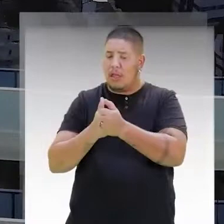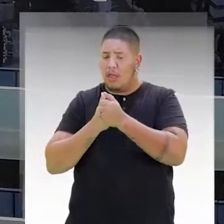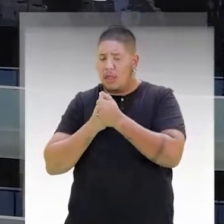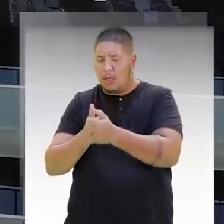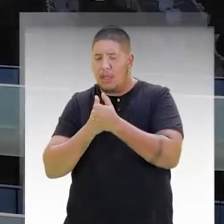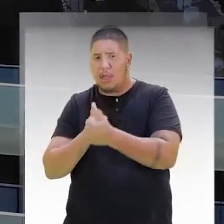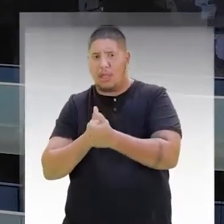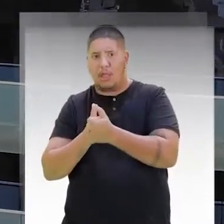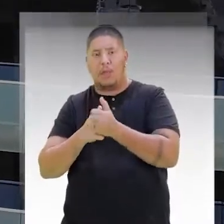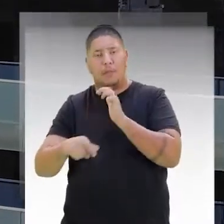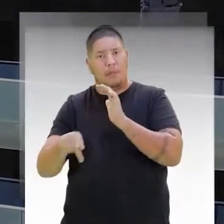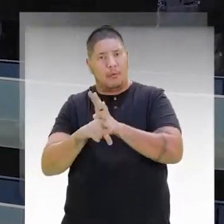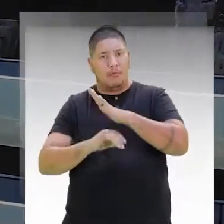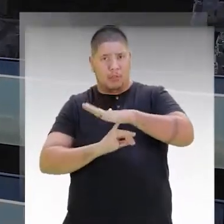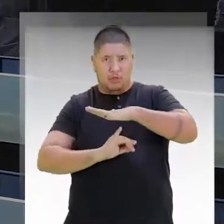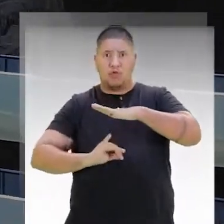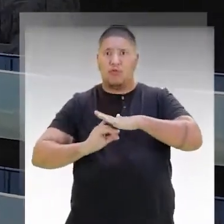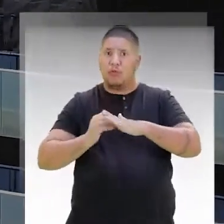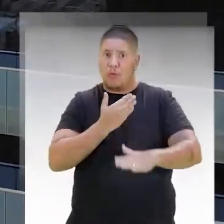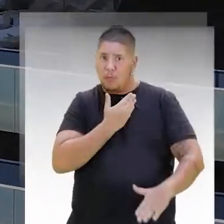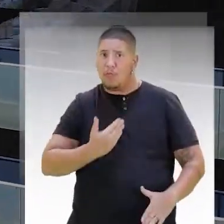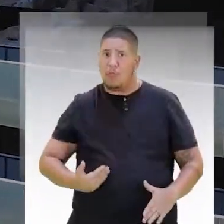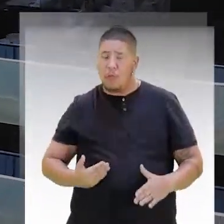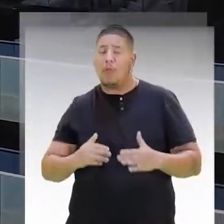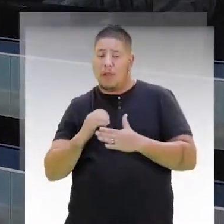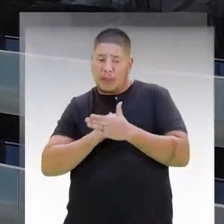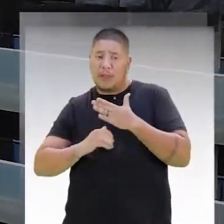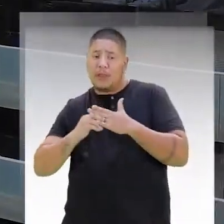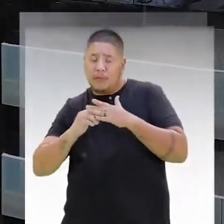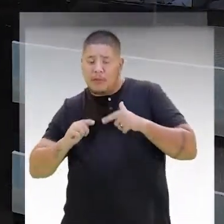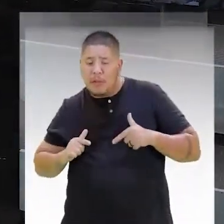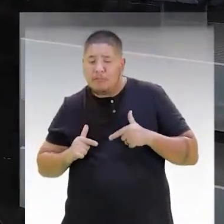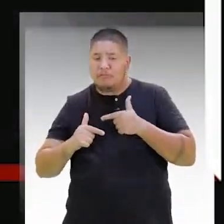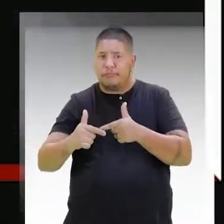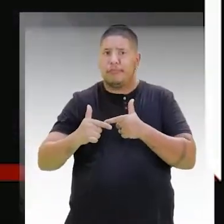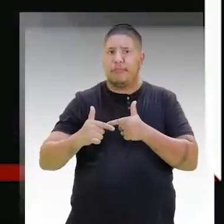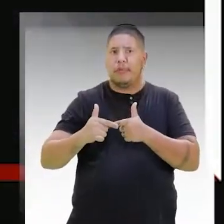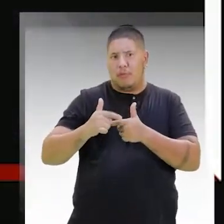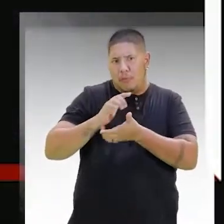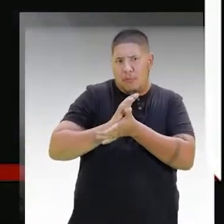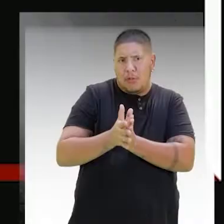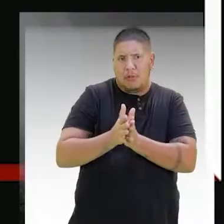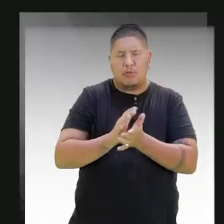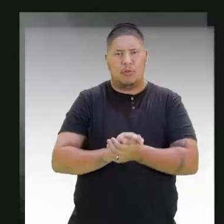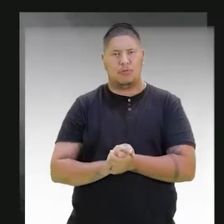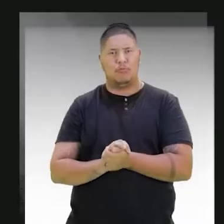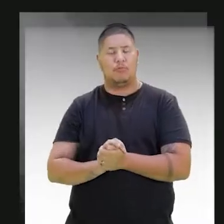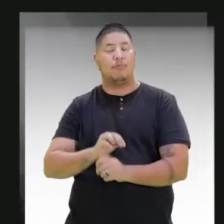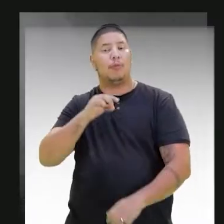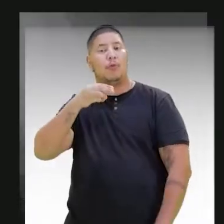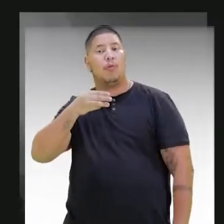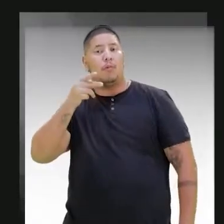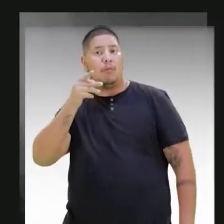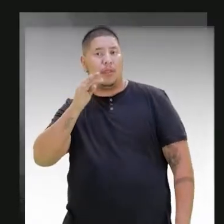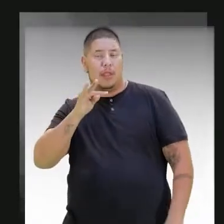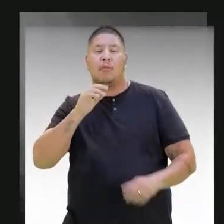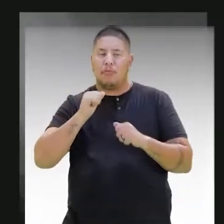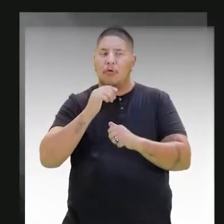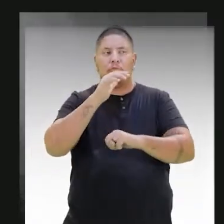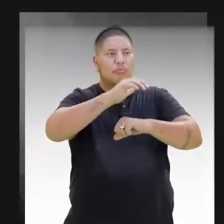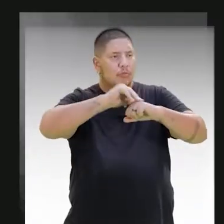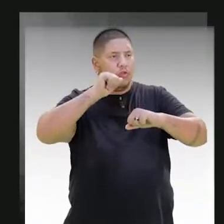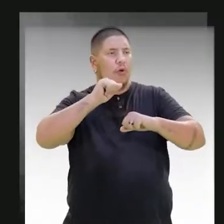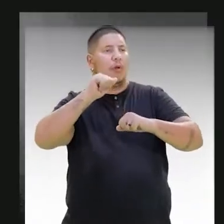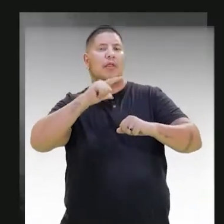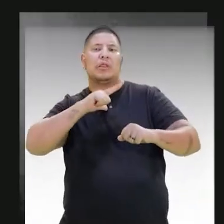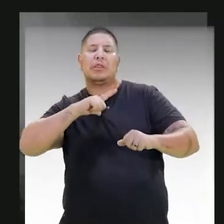uma atuação das instituições públicas e empresas no combate ao preconceito. O Ministério Público do Trabalho pode ser acionado por